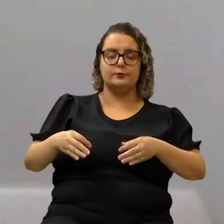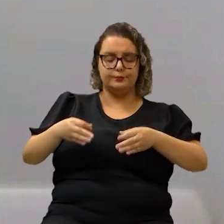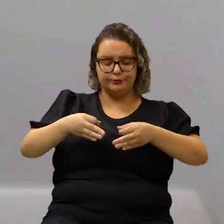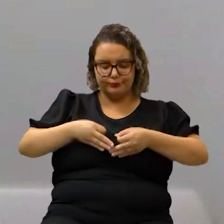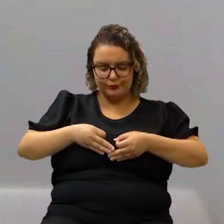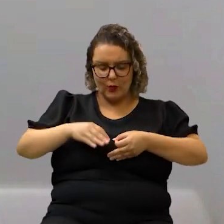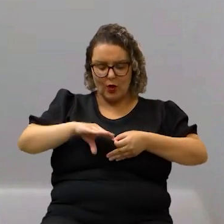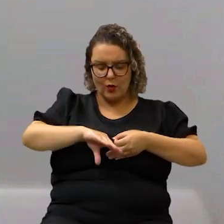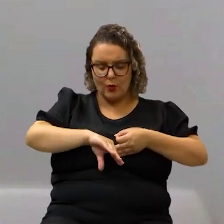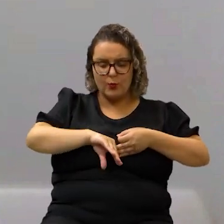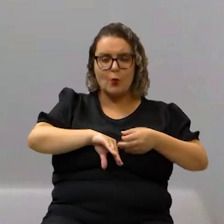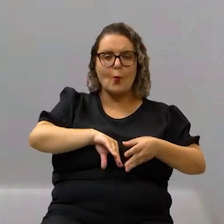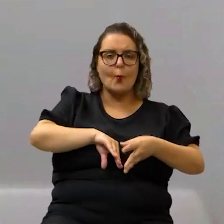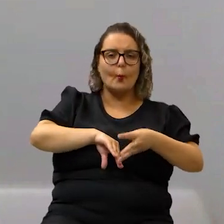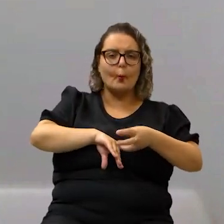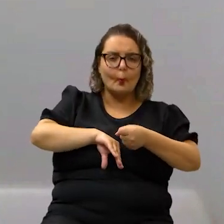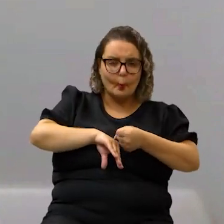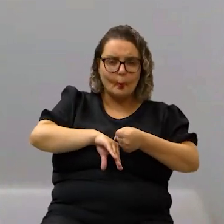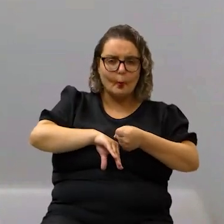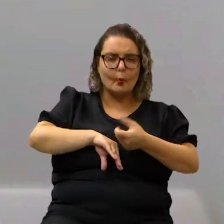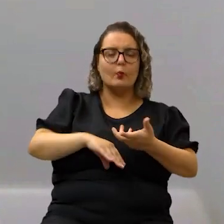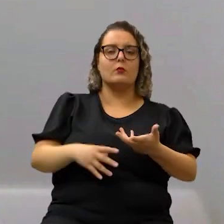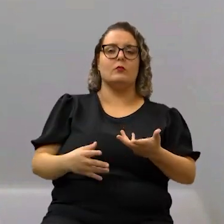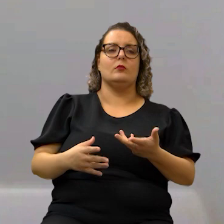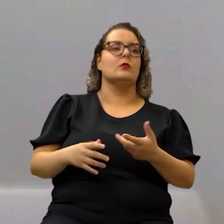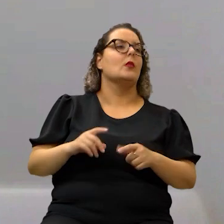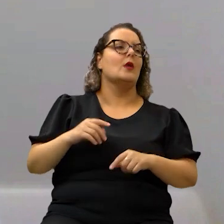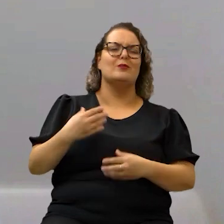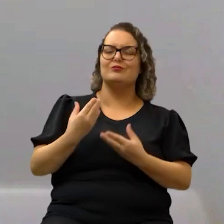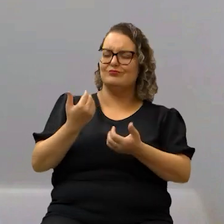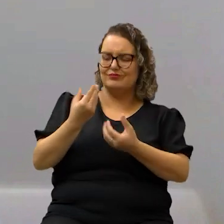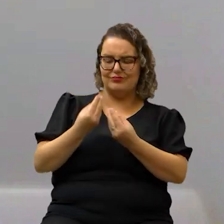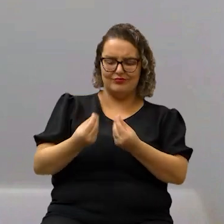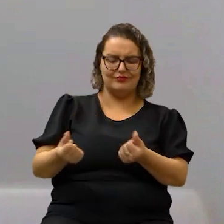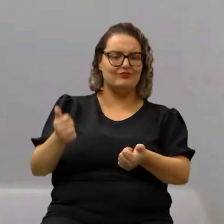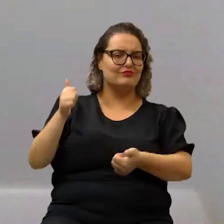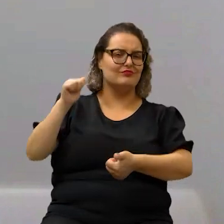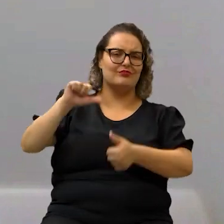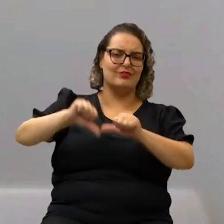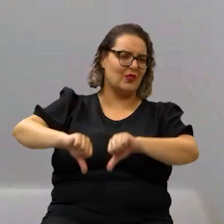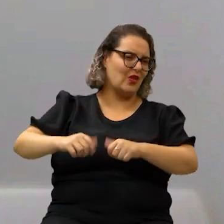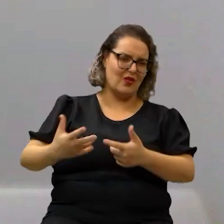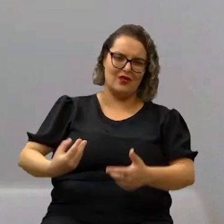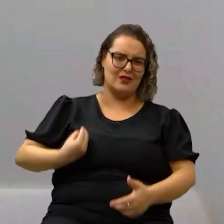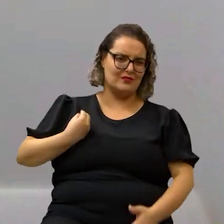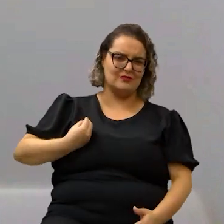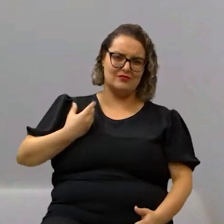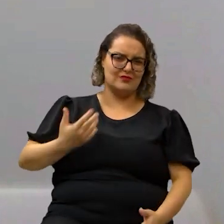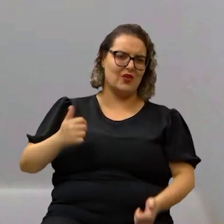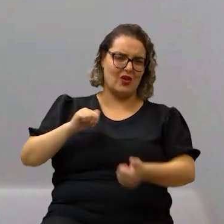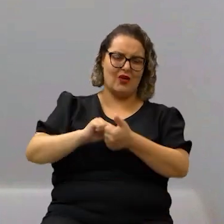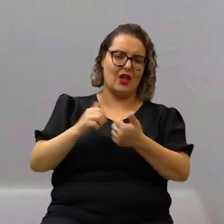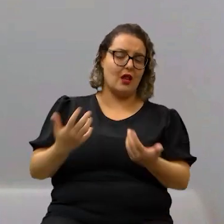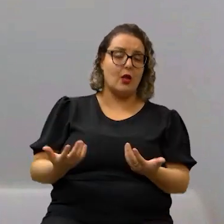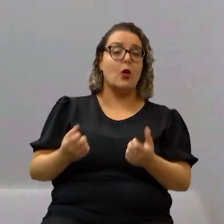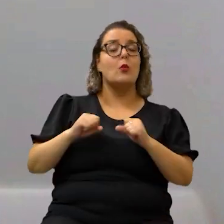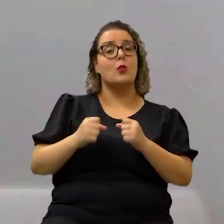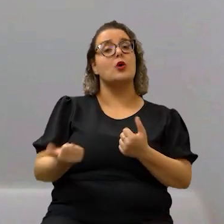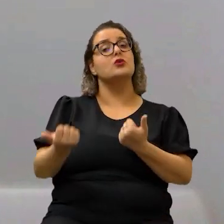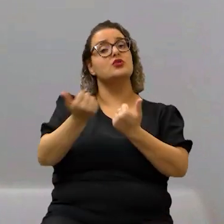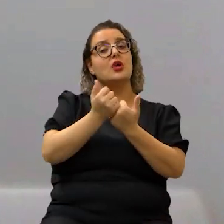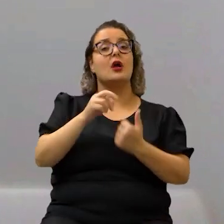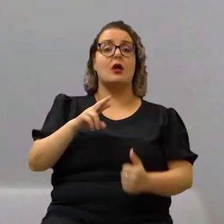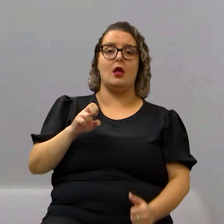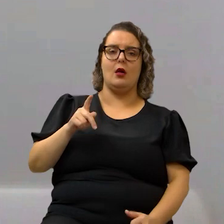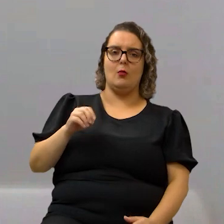ressecamento vaginal, piora da qualidade de vida, elas podem, a partir da avaliação do seu médico, fazerem a reposição hormonal.